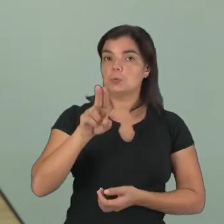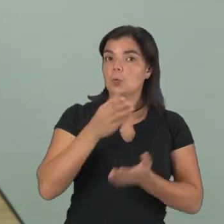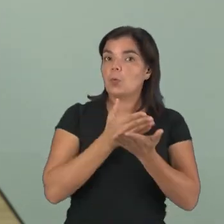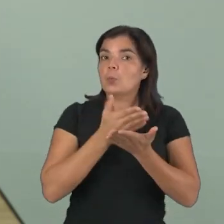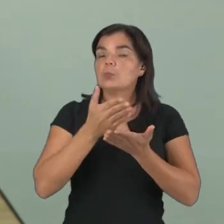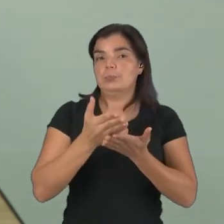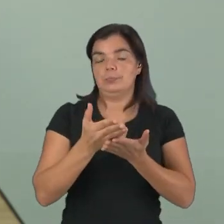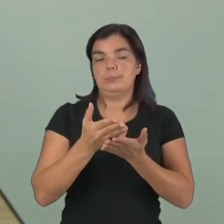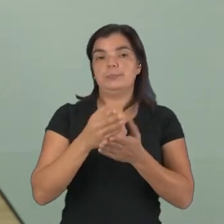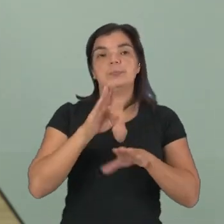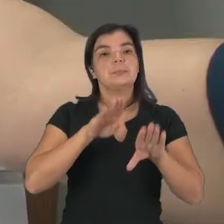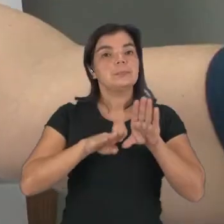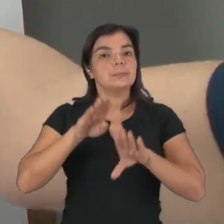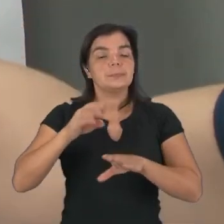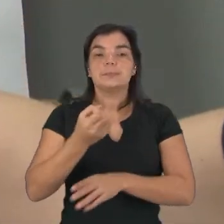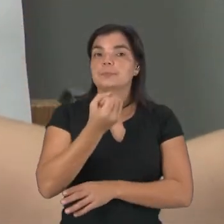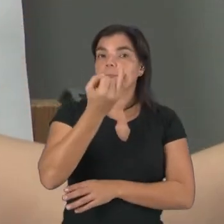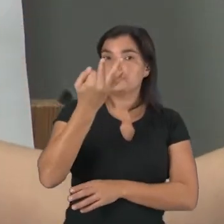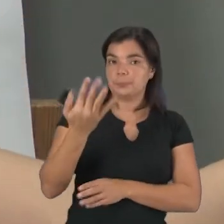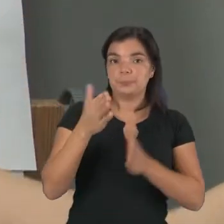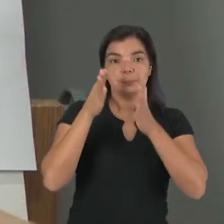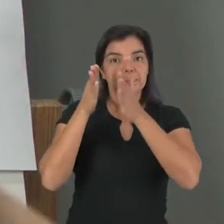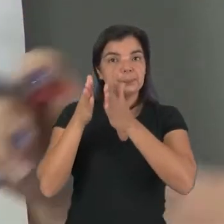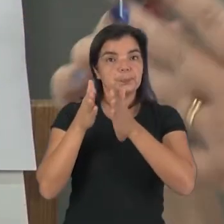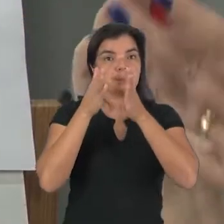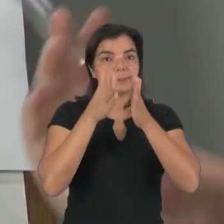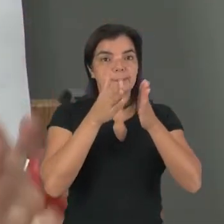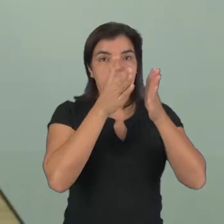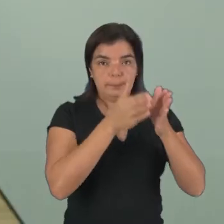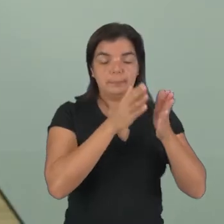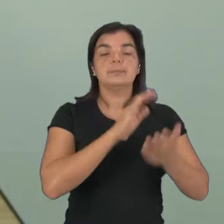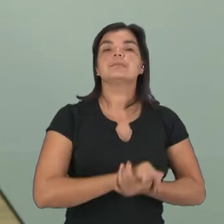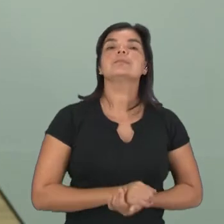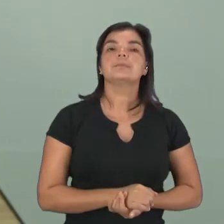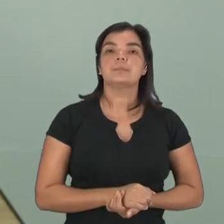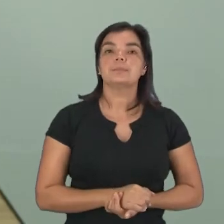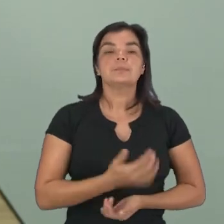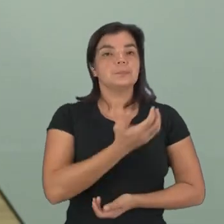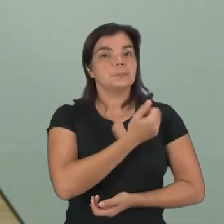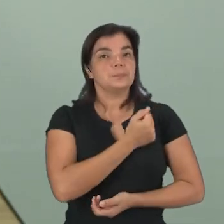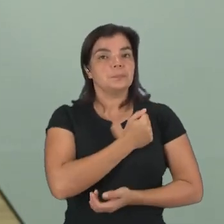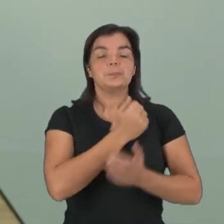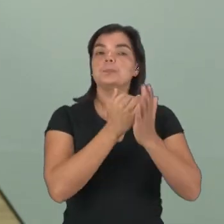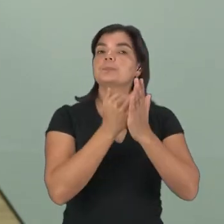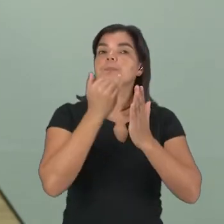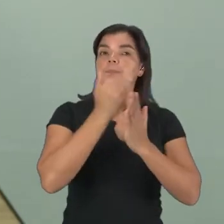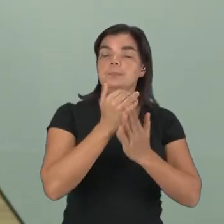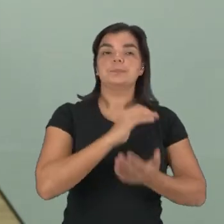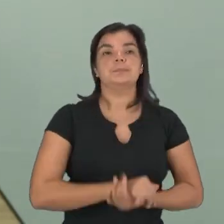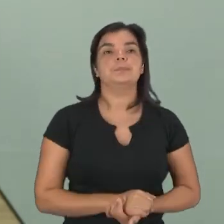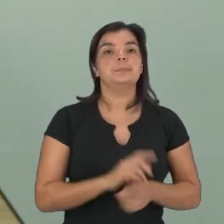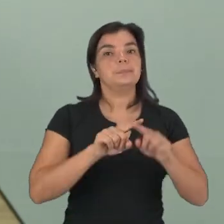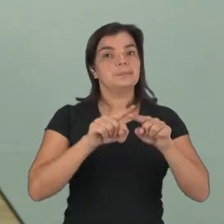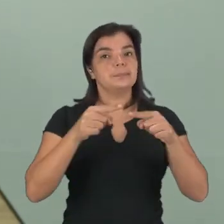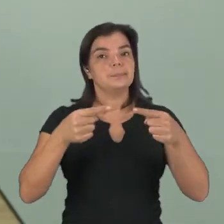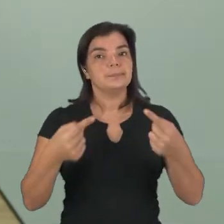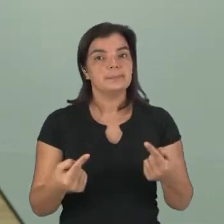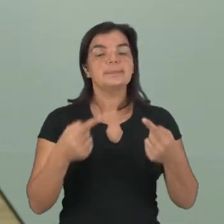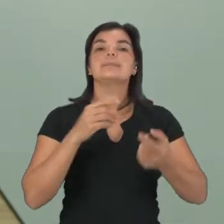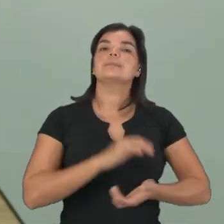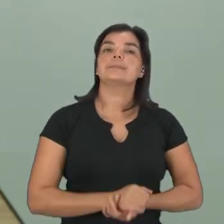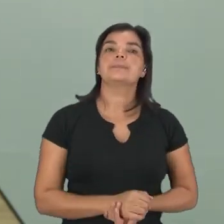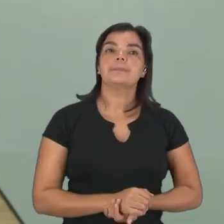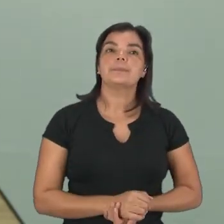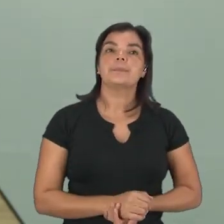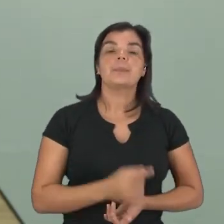E aí, de acordo com a quantidade de ordem que eles têm, eles são números maiores. Porém,